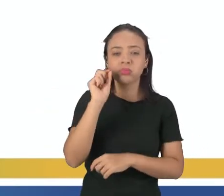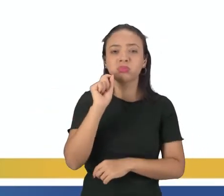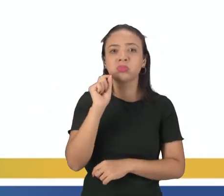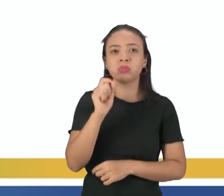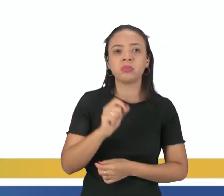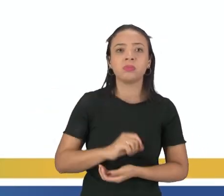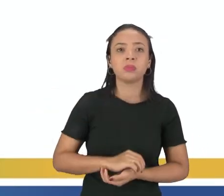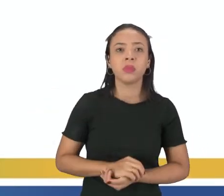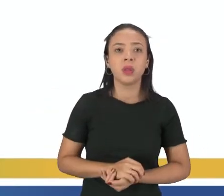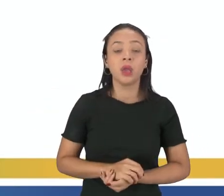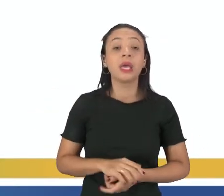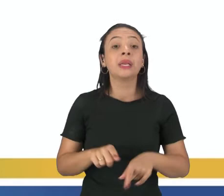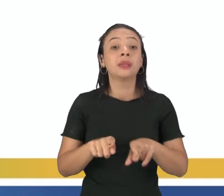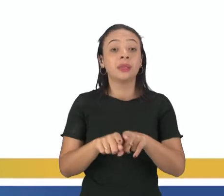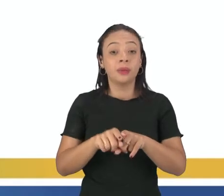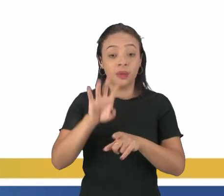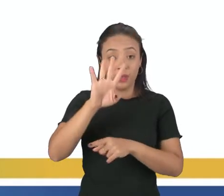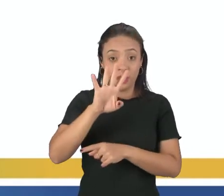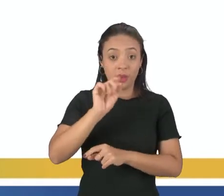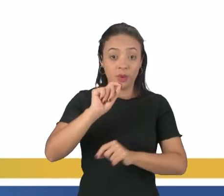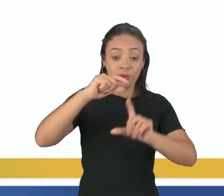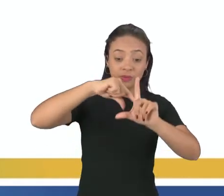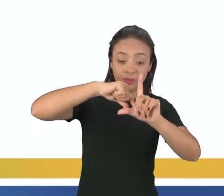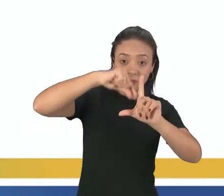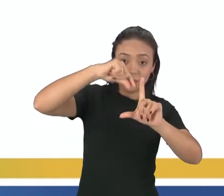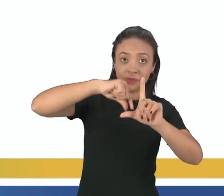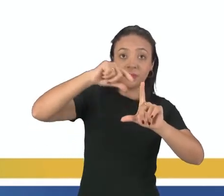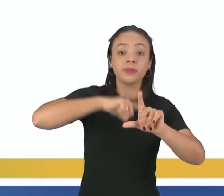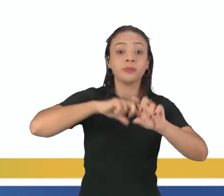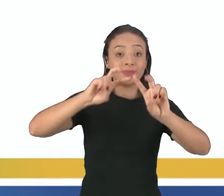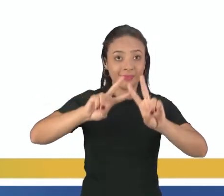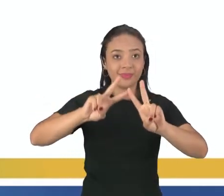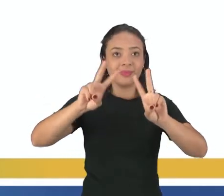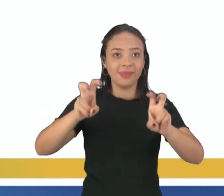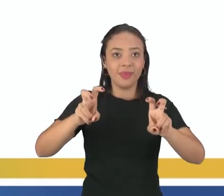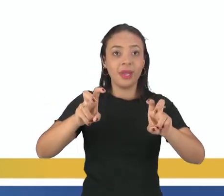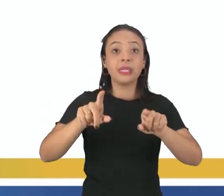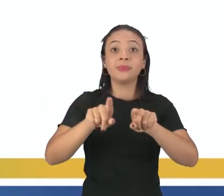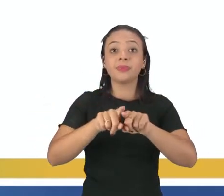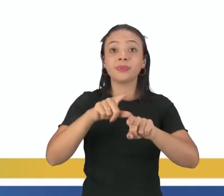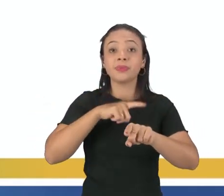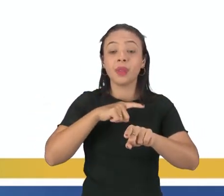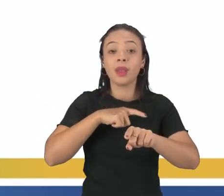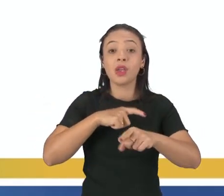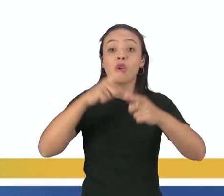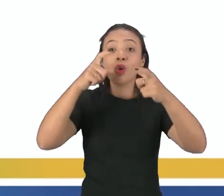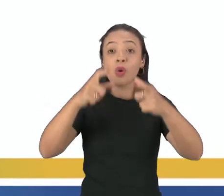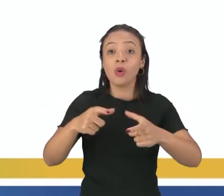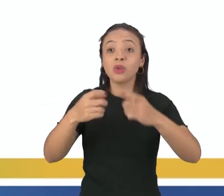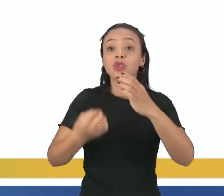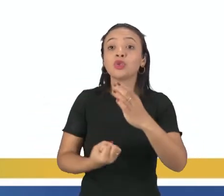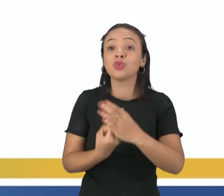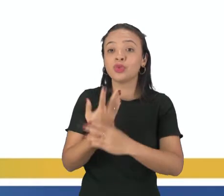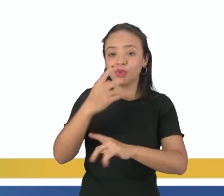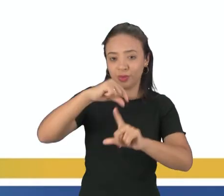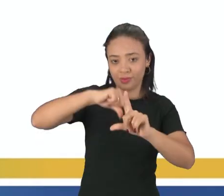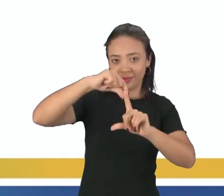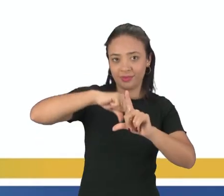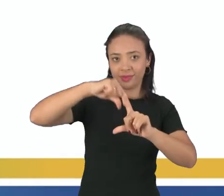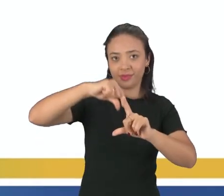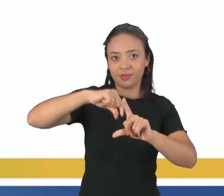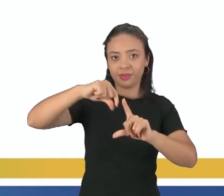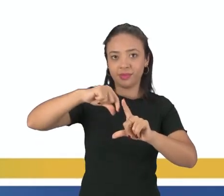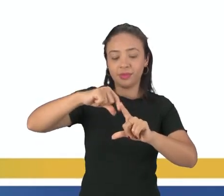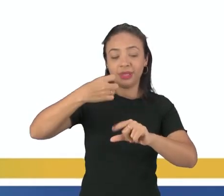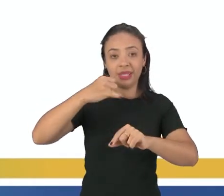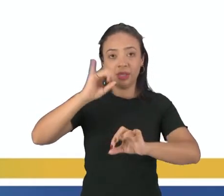gráfico. Ele também tem um título e ele também tem uma fonte. Quando eu vou elaborar